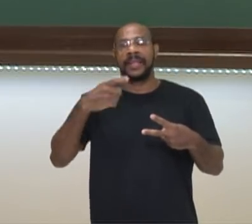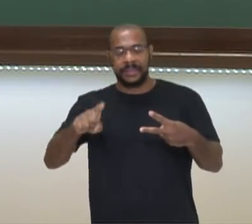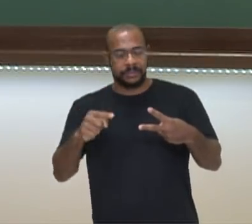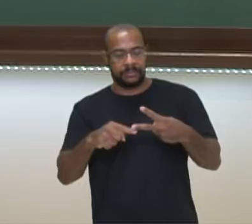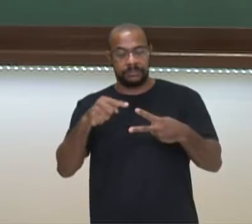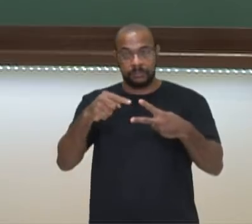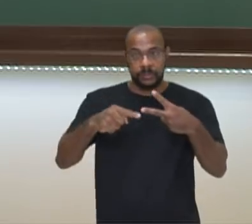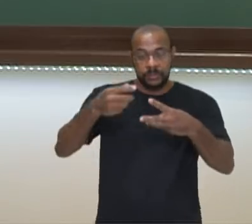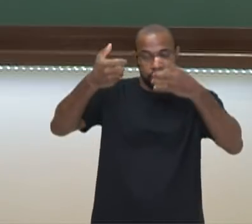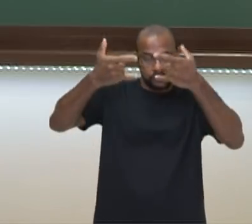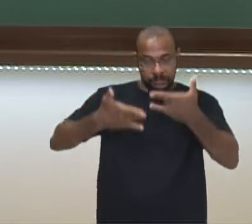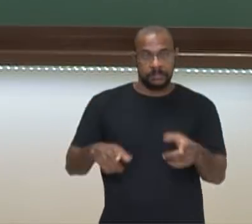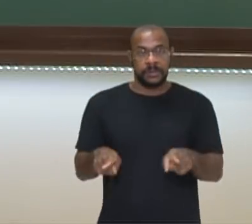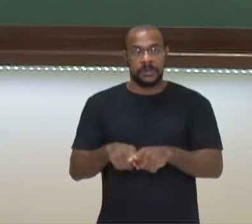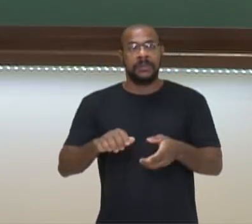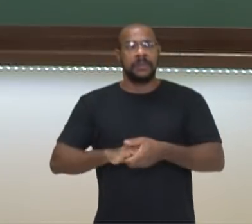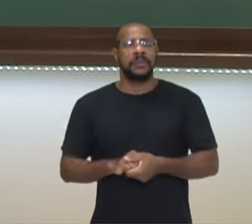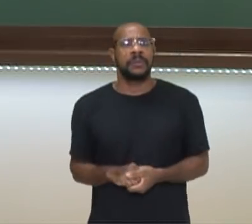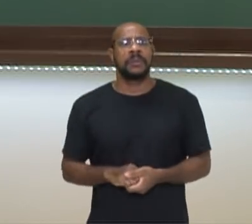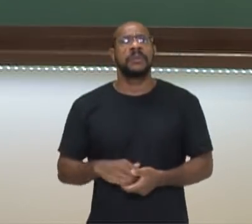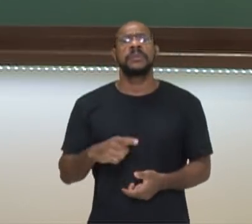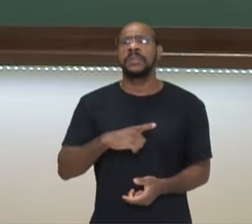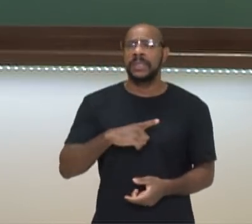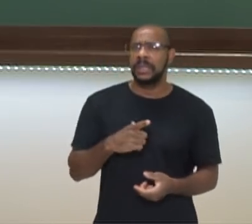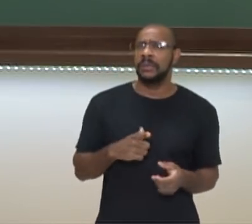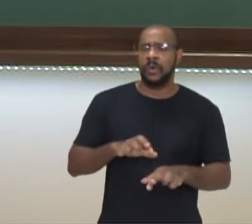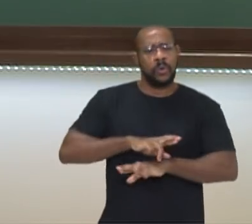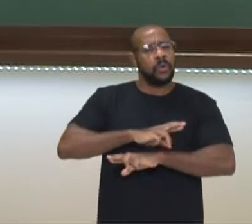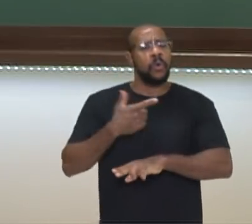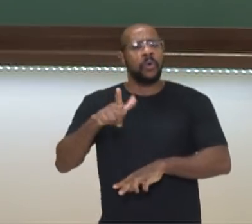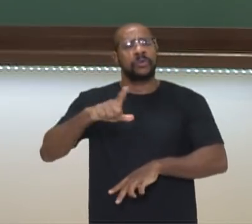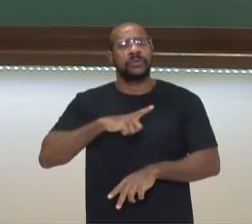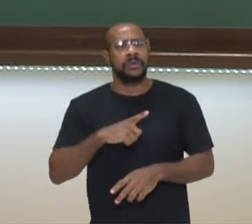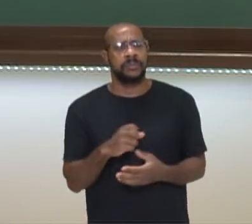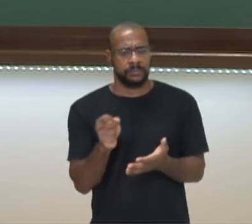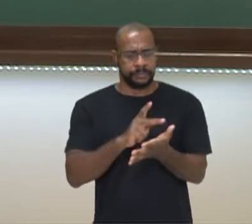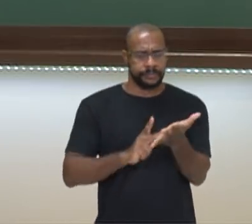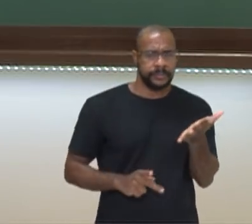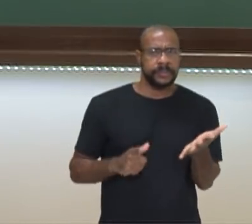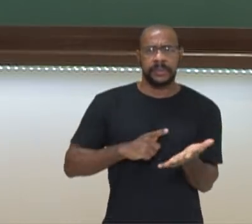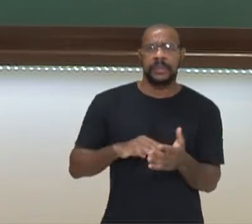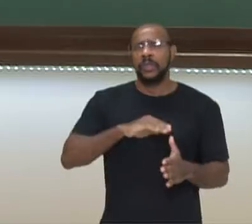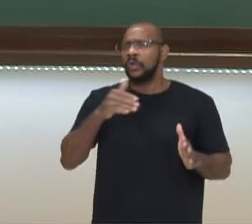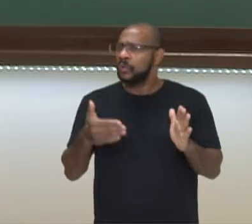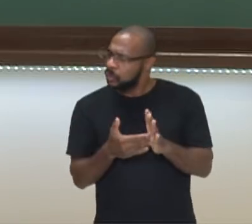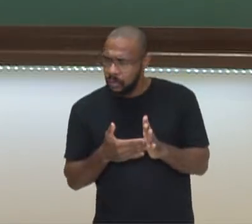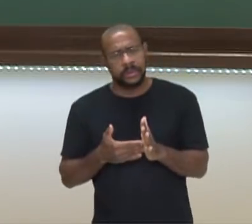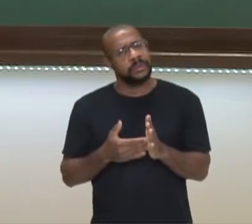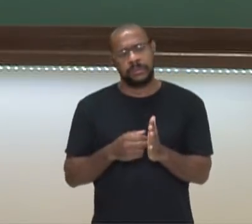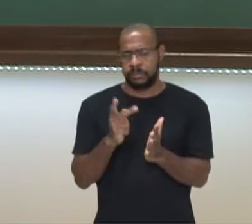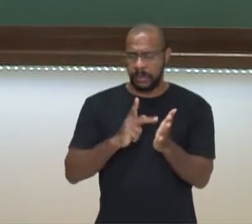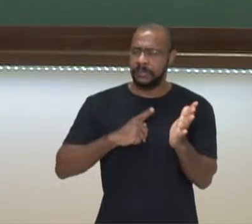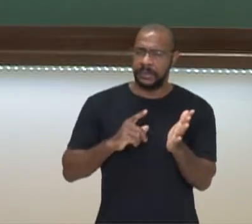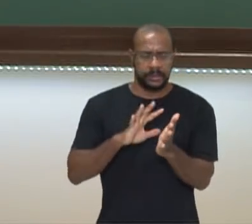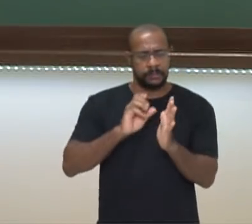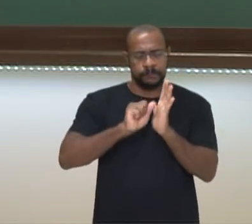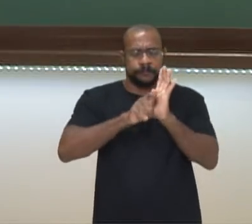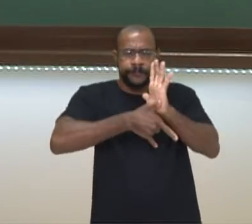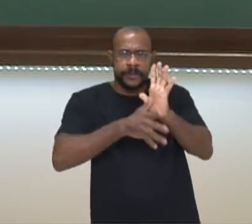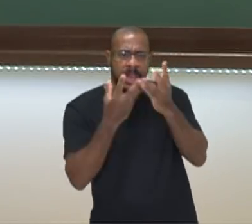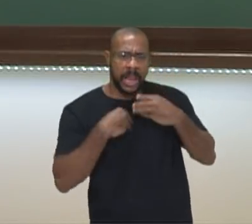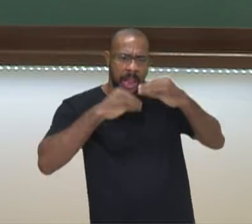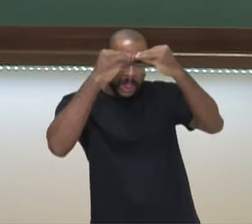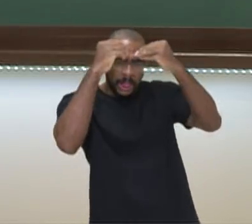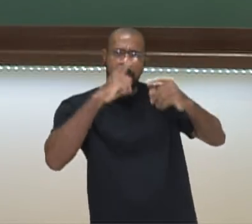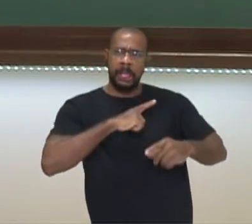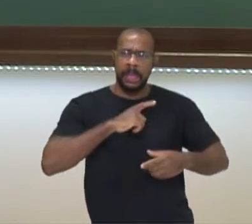duas figuras, sim. A professora falou porque tinha lá no poema. Todos os poemas têm figuras de linguagem? Muitas. A professora só mostrou para você